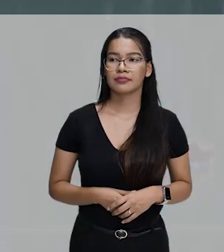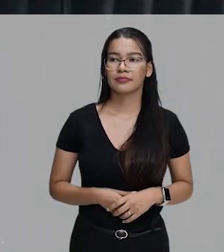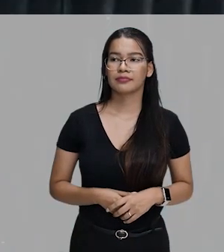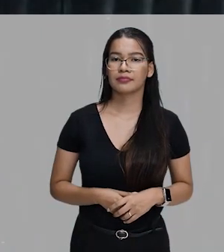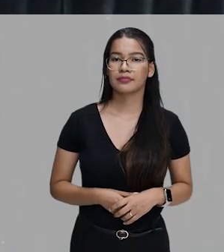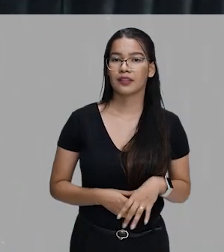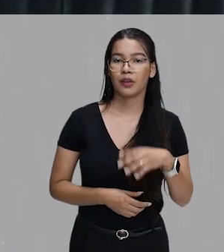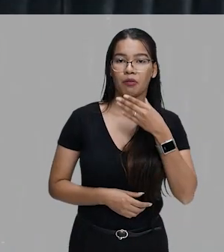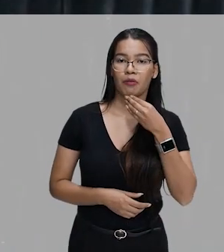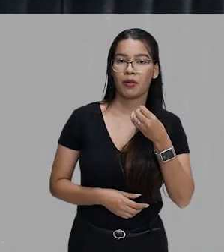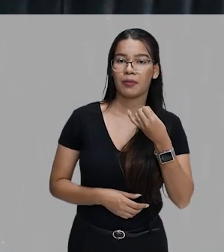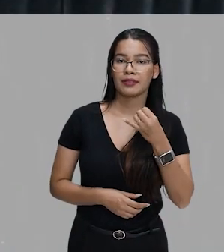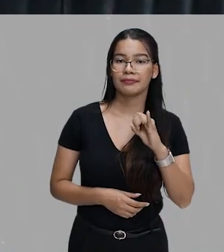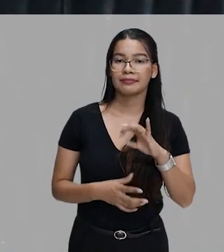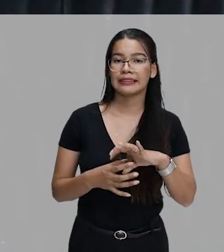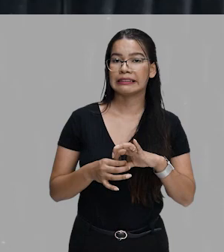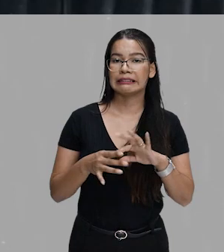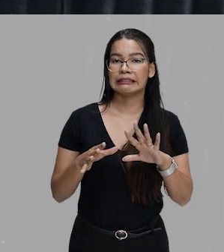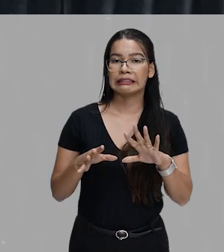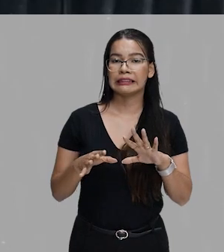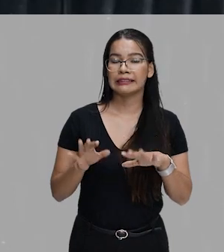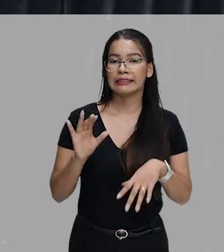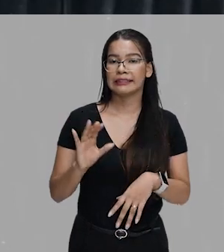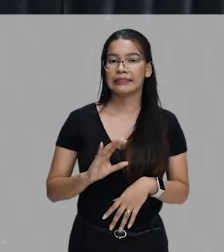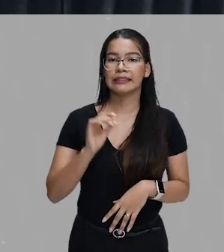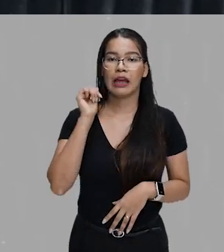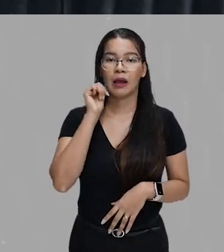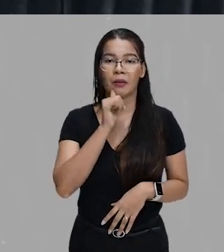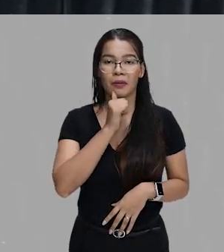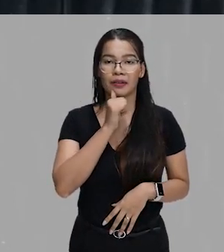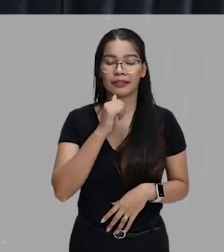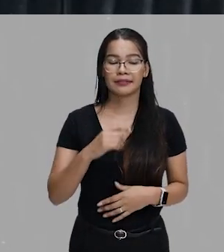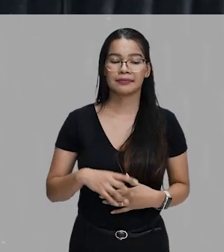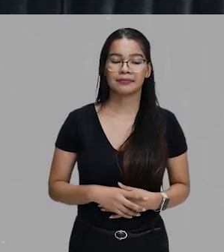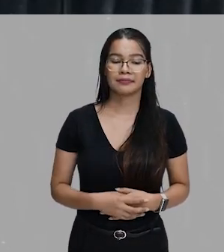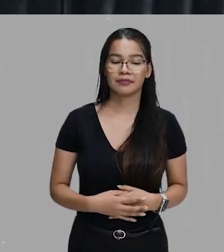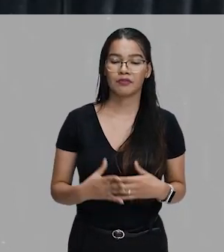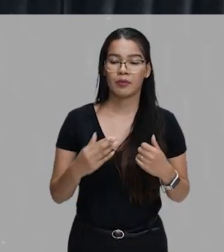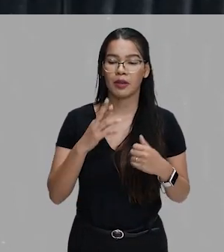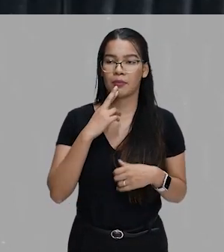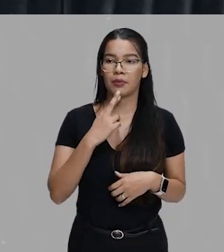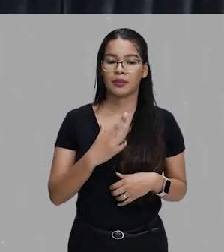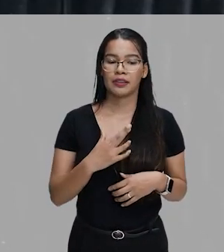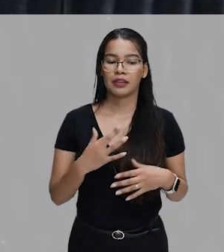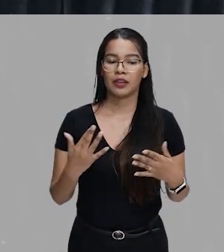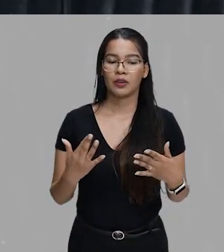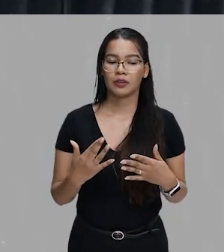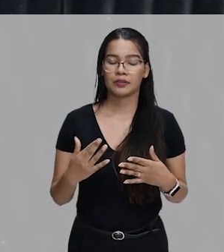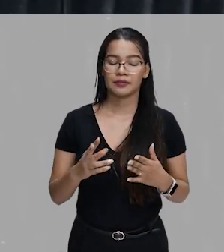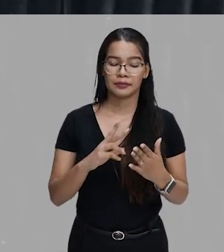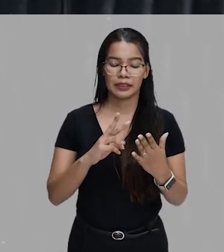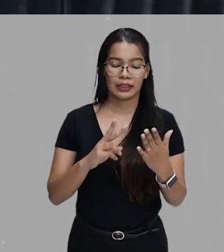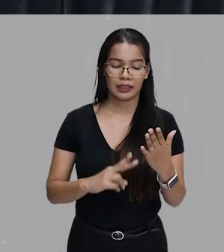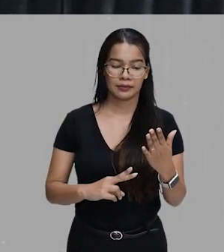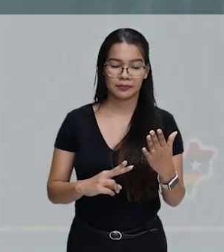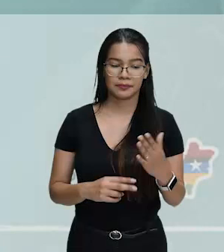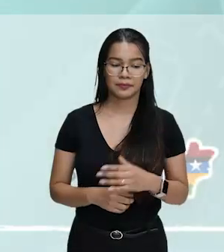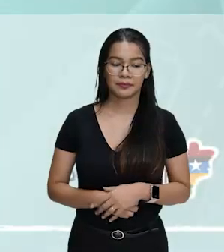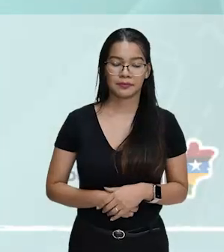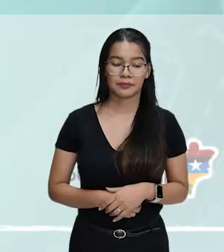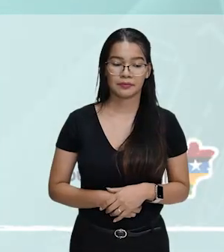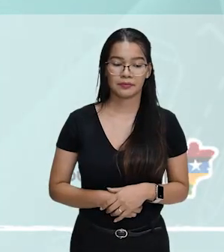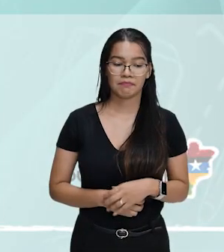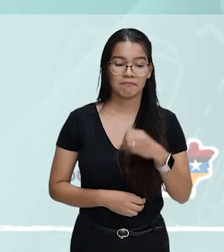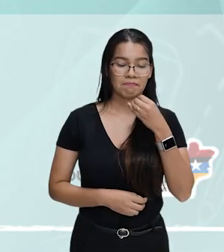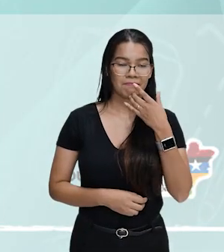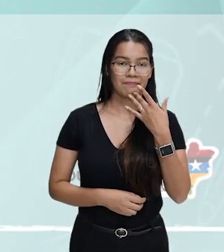se desprender aí da amada. Vamos para mais uma questão? Vamos ler agora. De